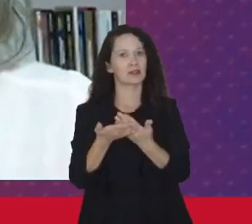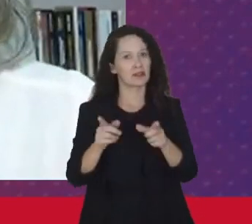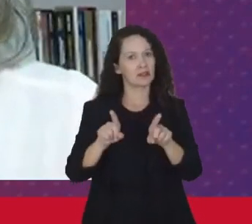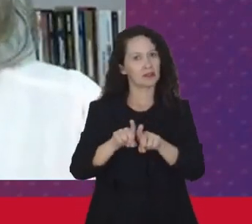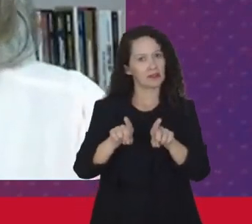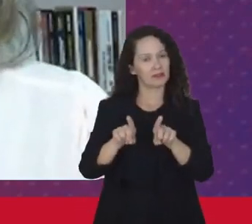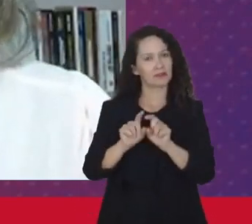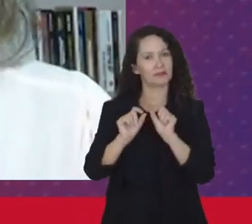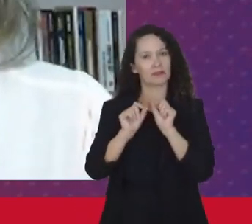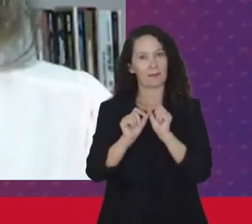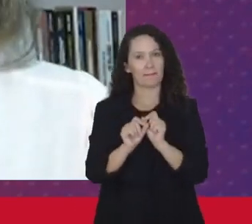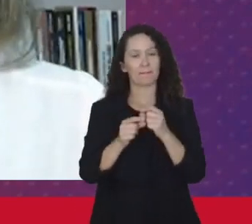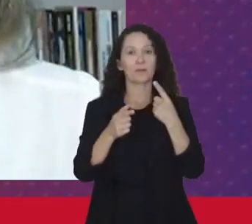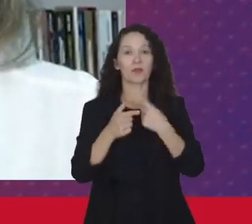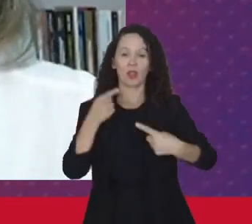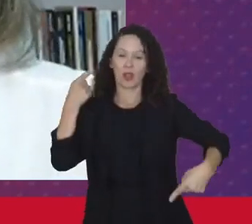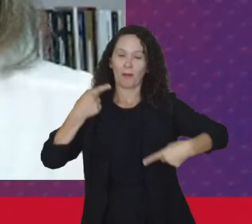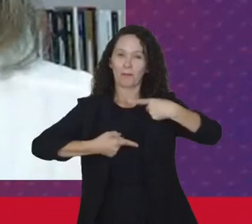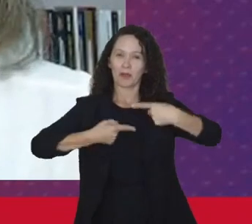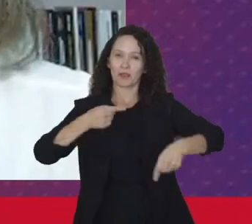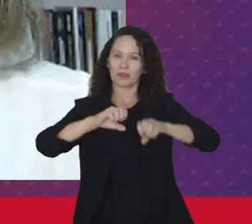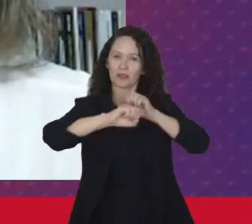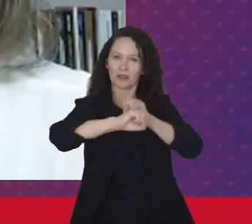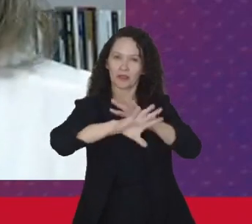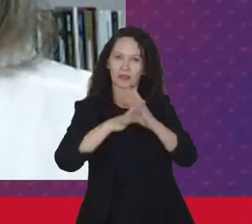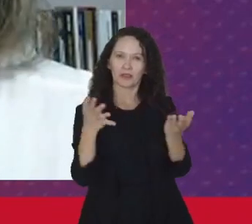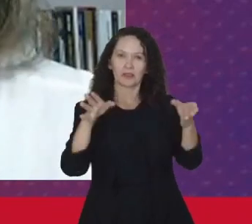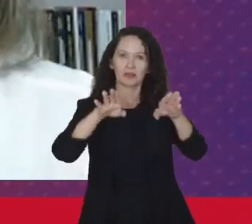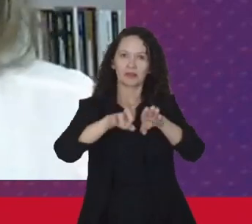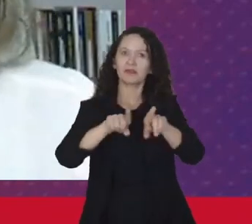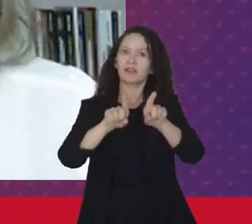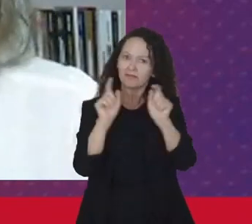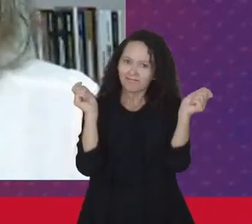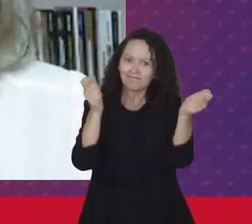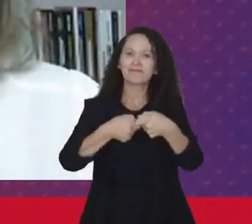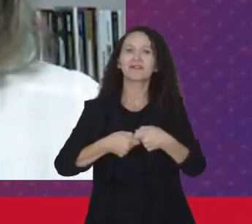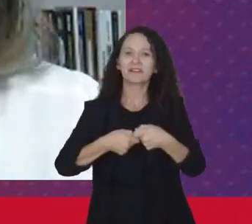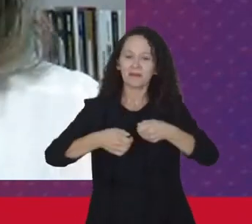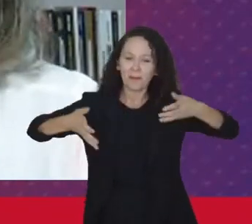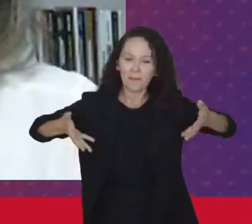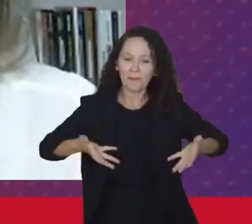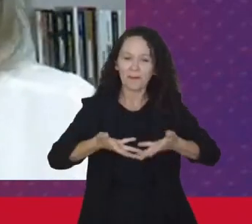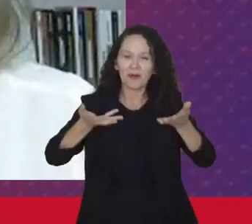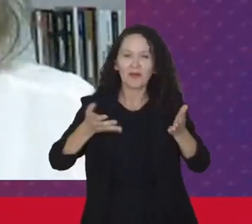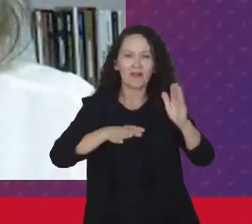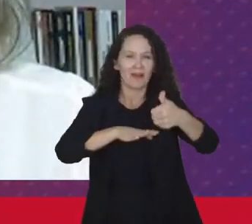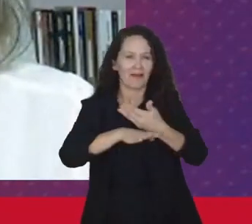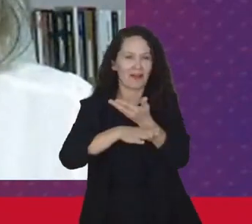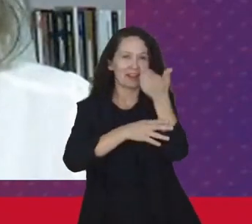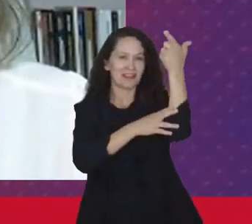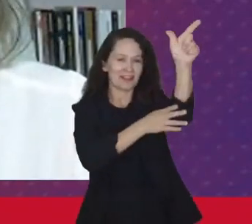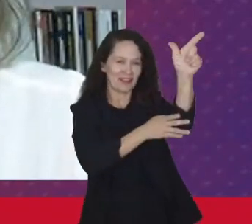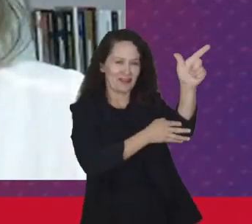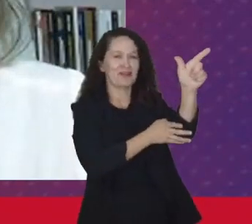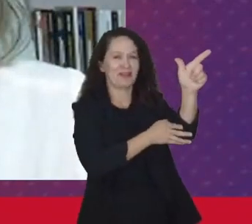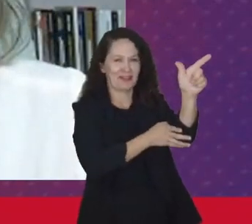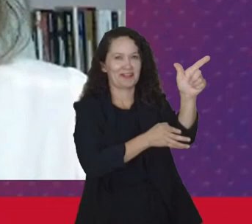e também porque a política educacional inclusiva também possibilita promover o acesso aos demais